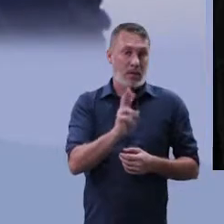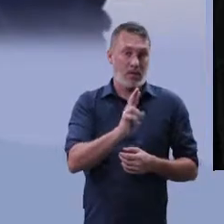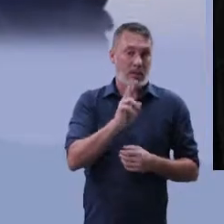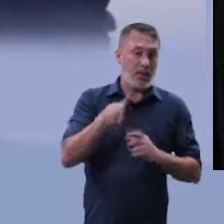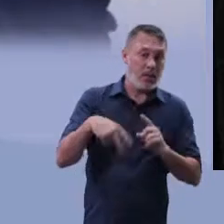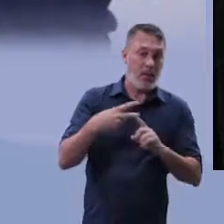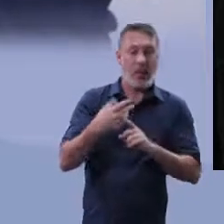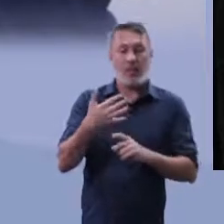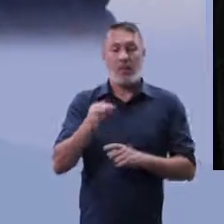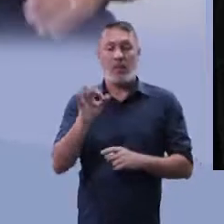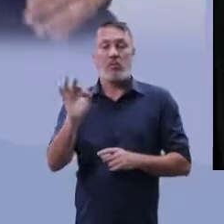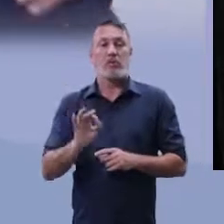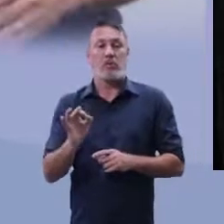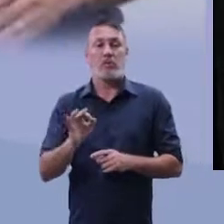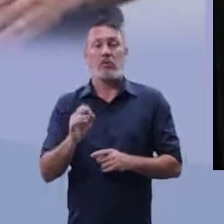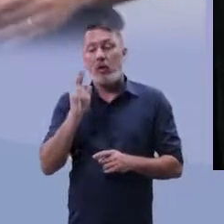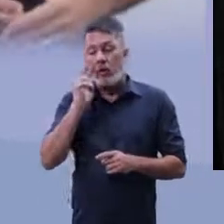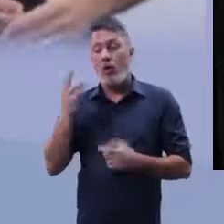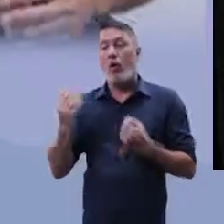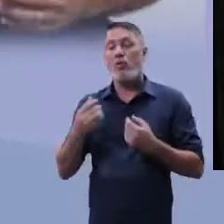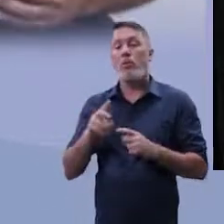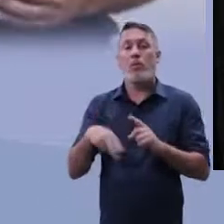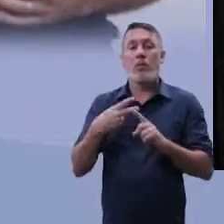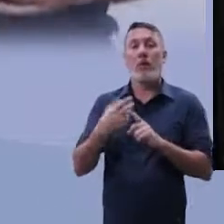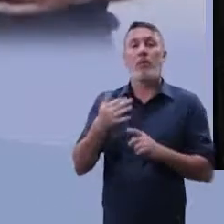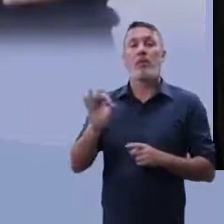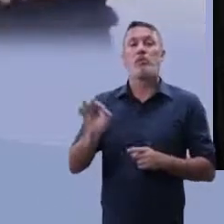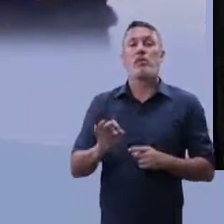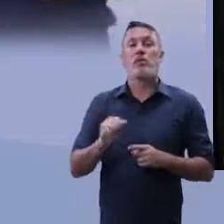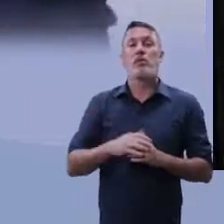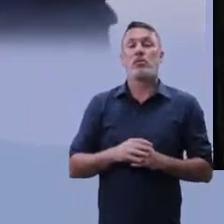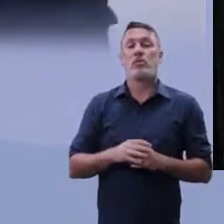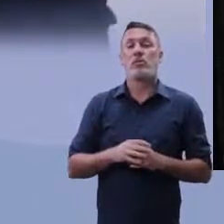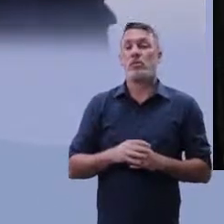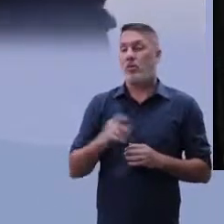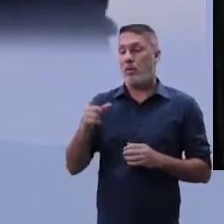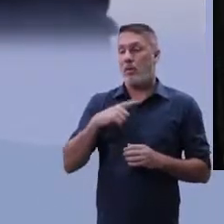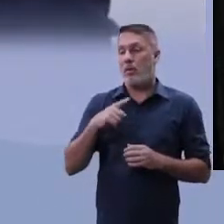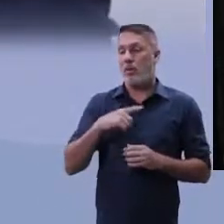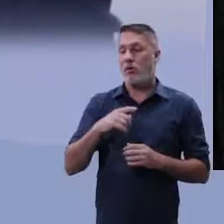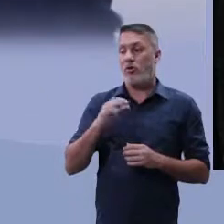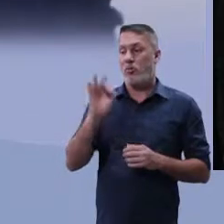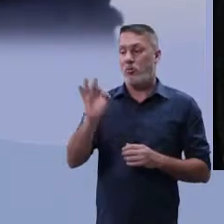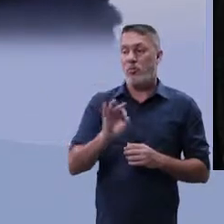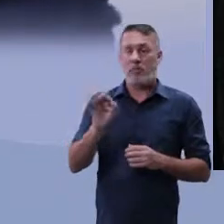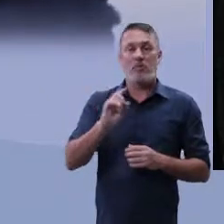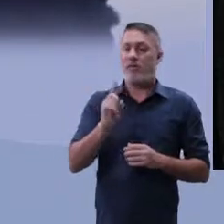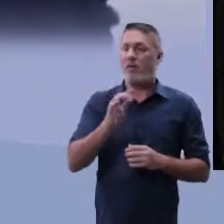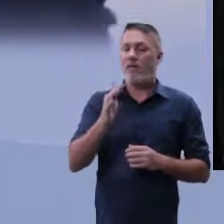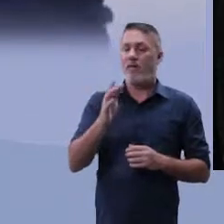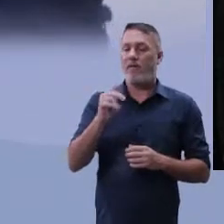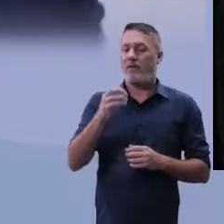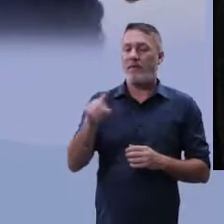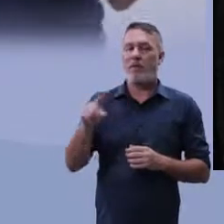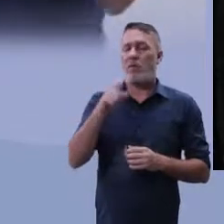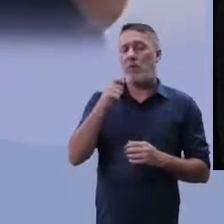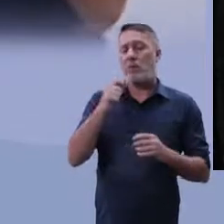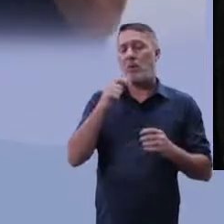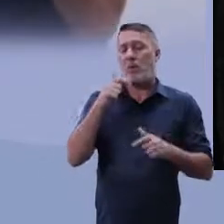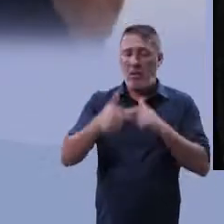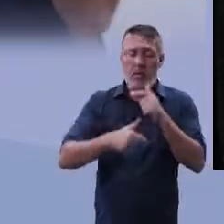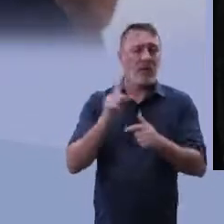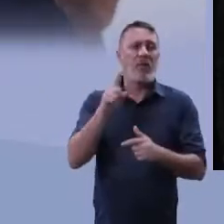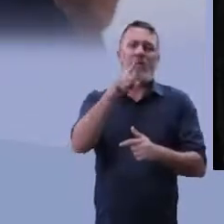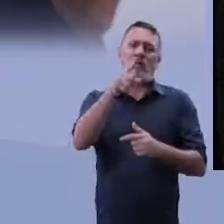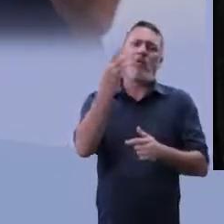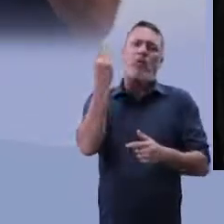de 2010 e colocar 10% em cima. Observa que ali eu não fiz em forma de fração. Por quê? Porque